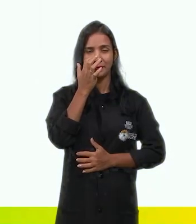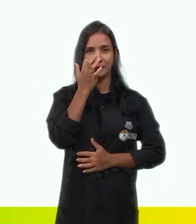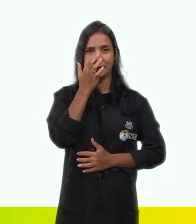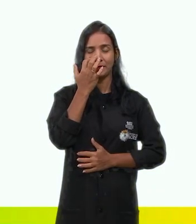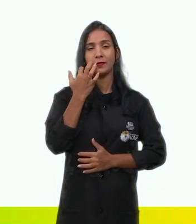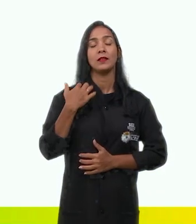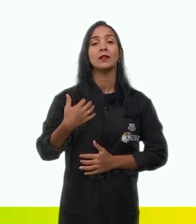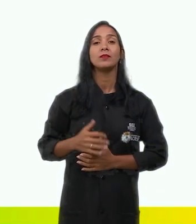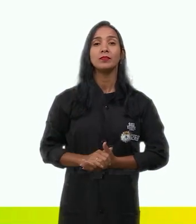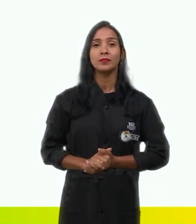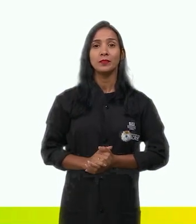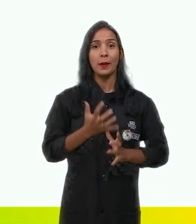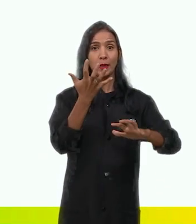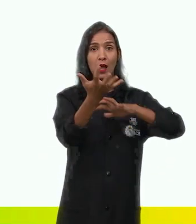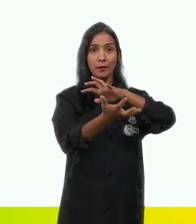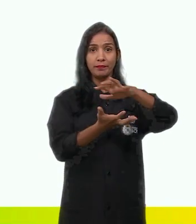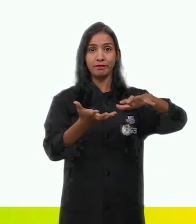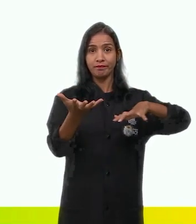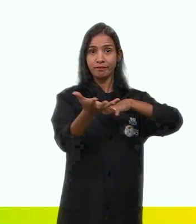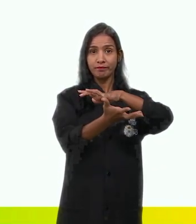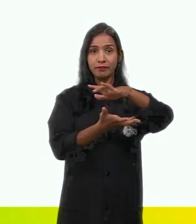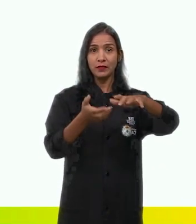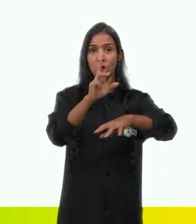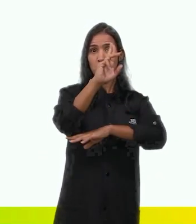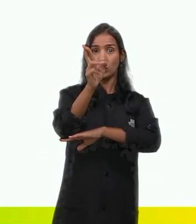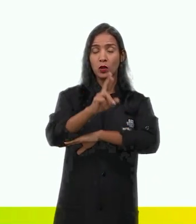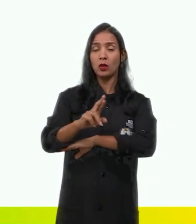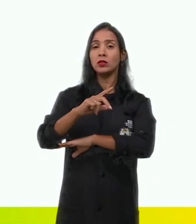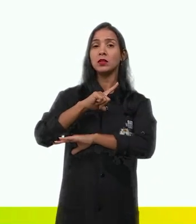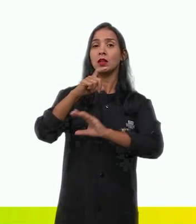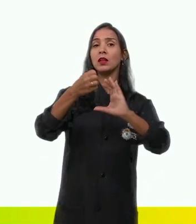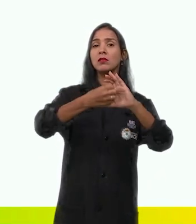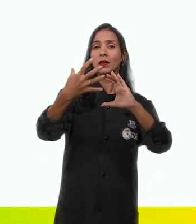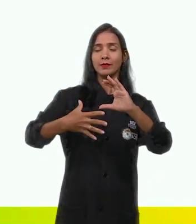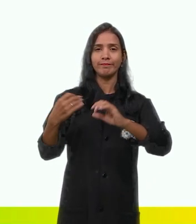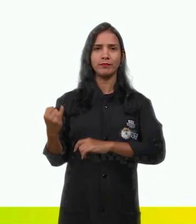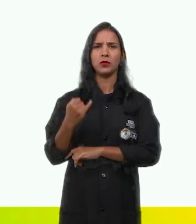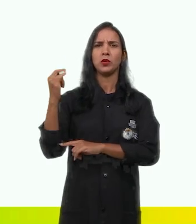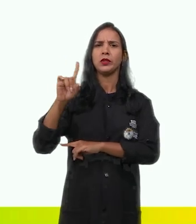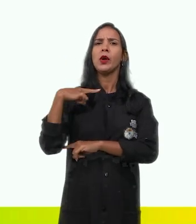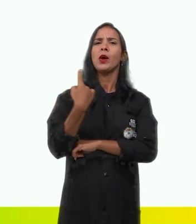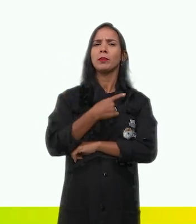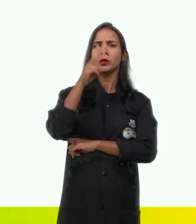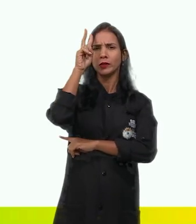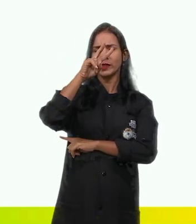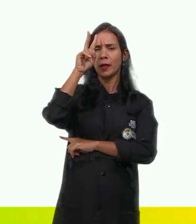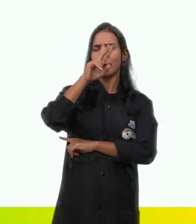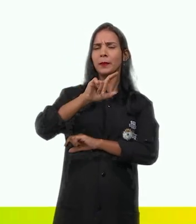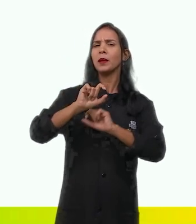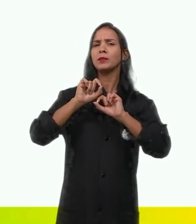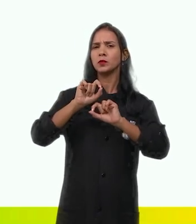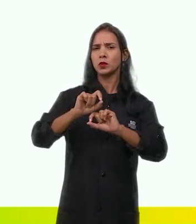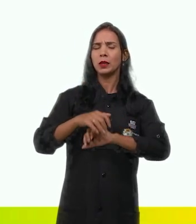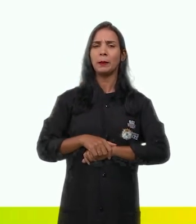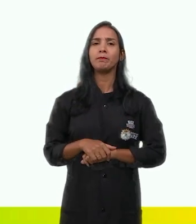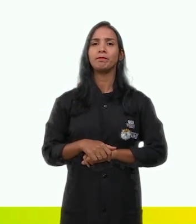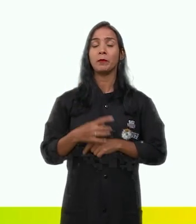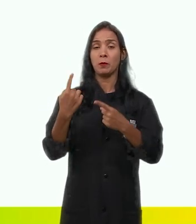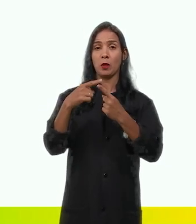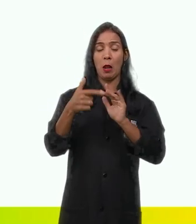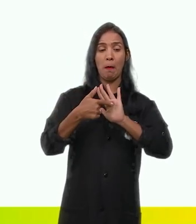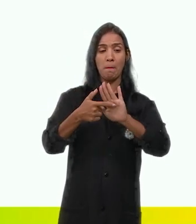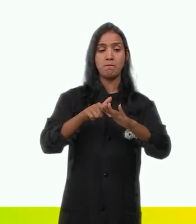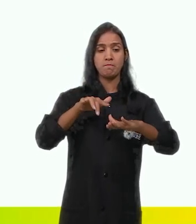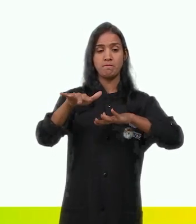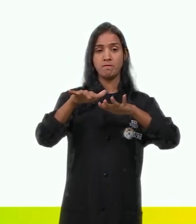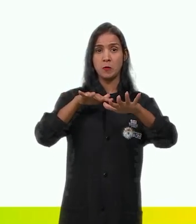Mas a Revolução Russa, ela tem uma característica que é importante. É uma revolução que demonstrou uma